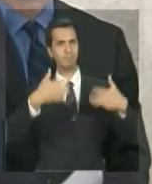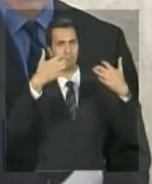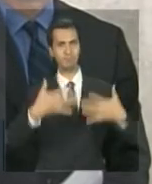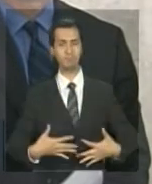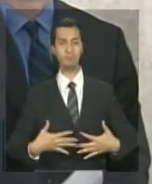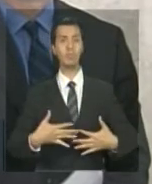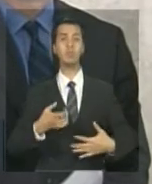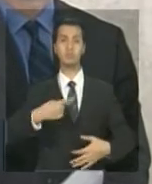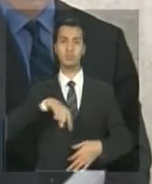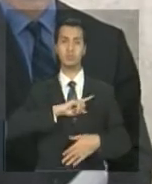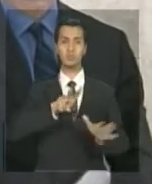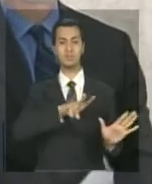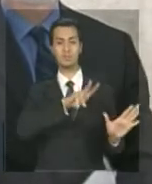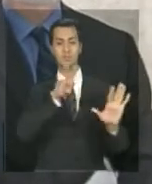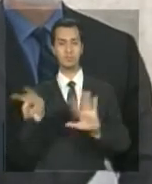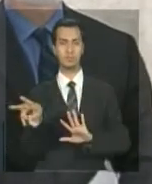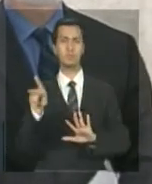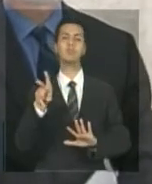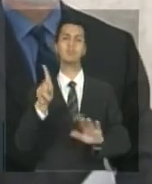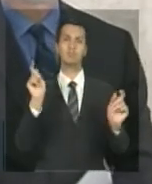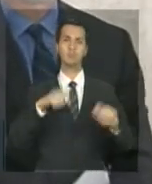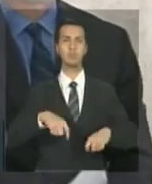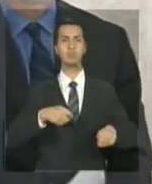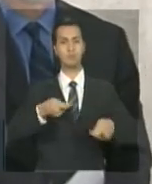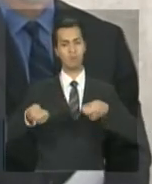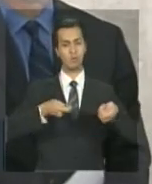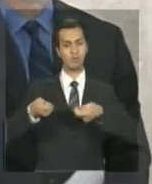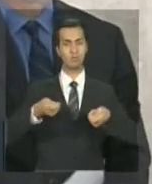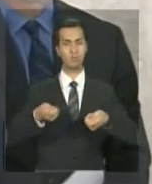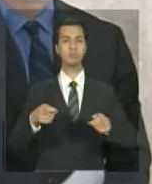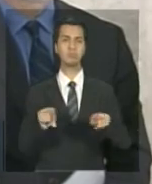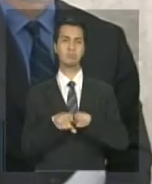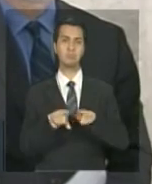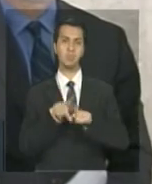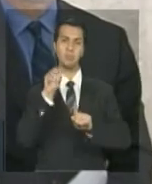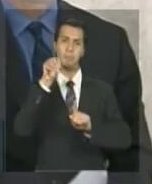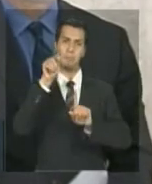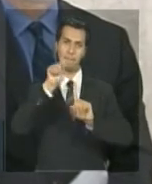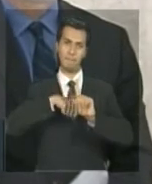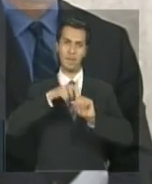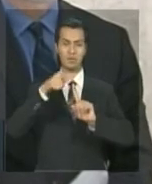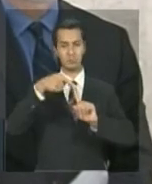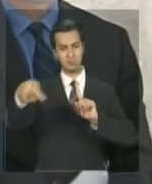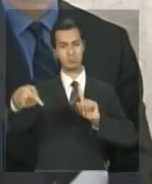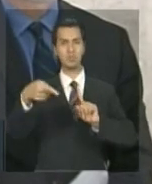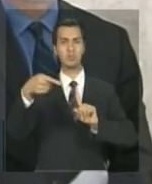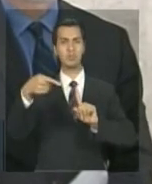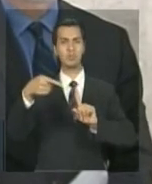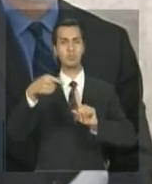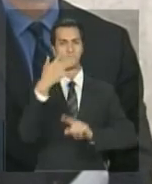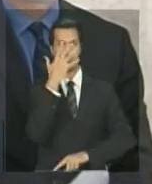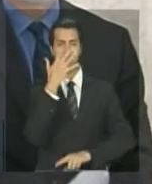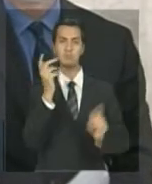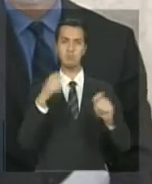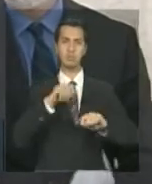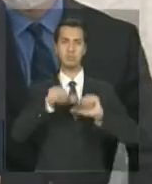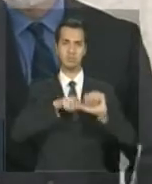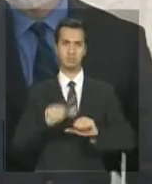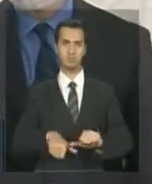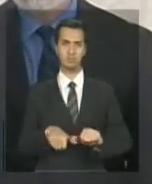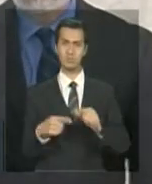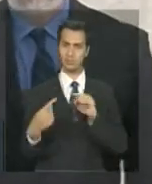prazo curto, ainda dentro do mês de fevereiro, a gente possa produzir uma revisão que seja aceita pelos dois países. Não é isso,